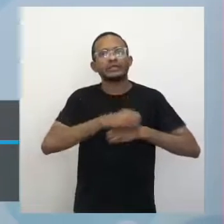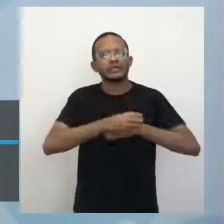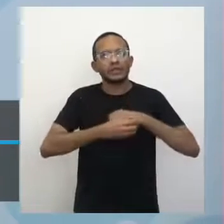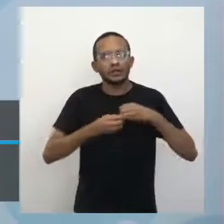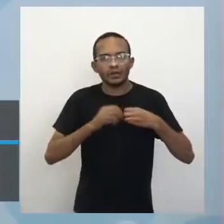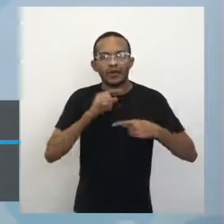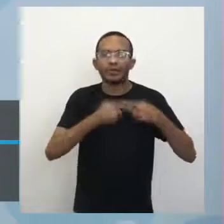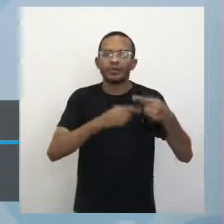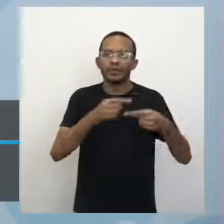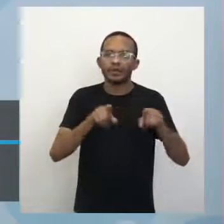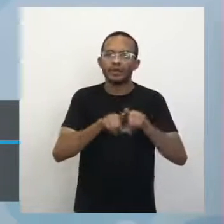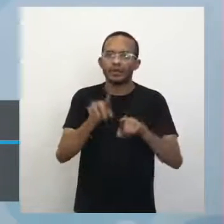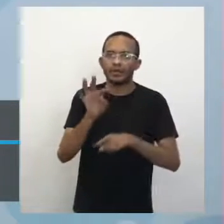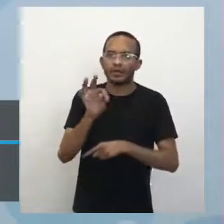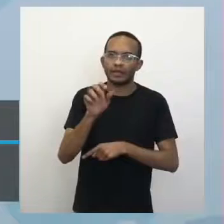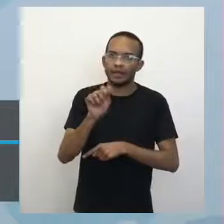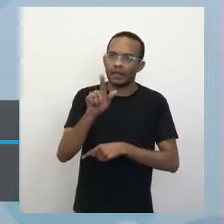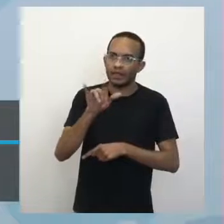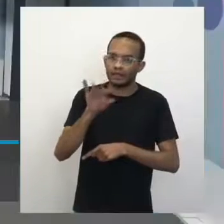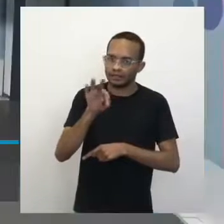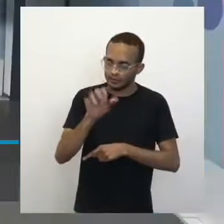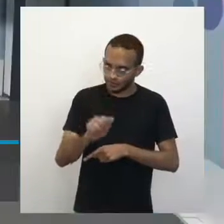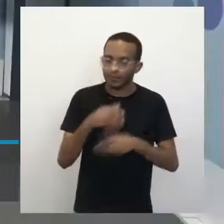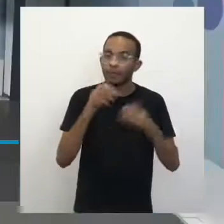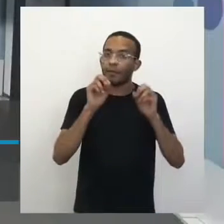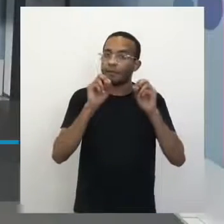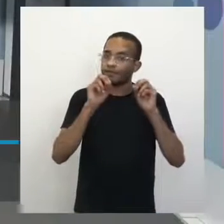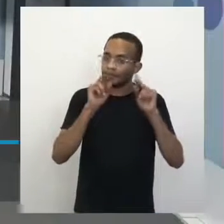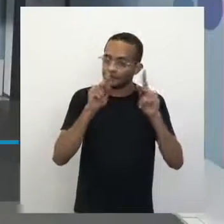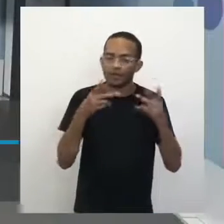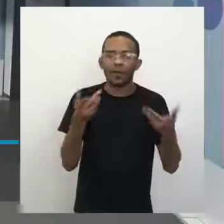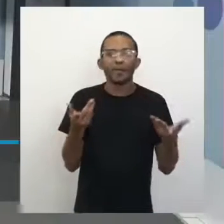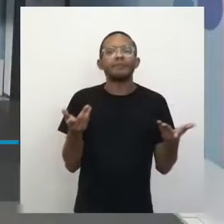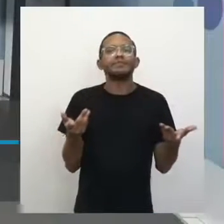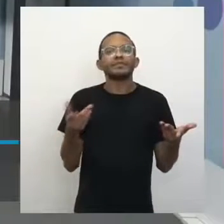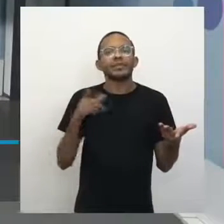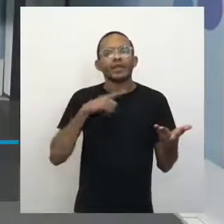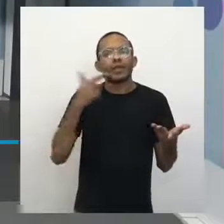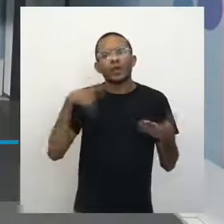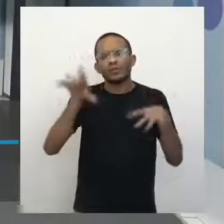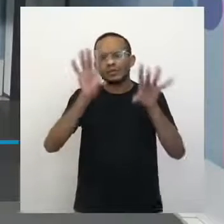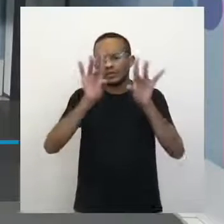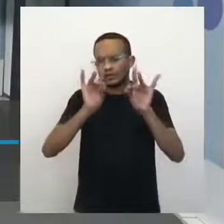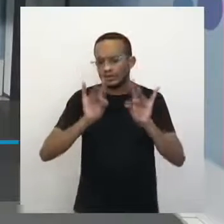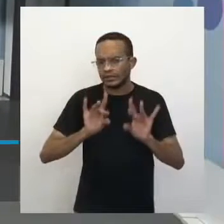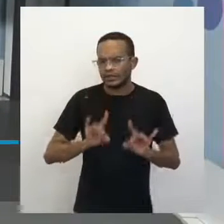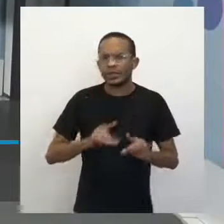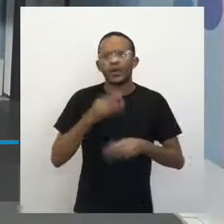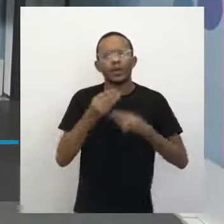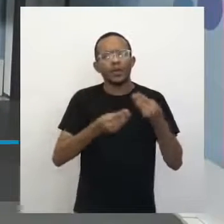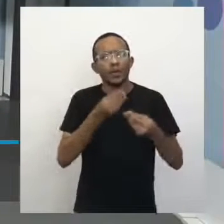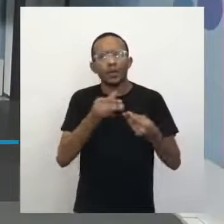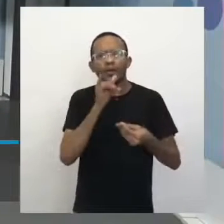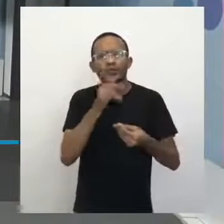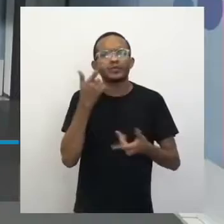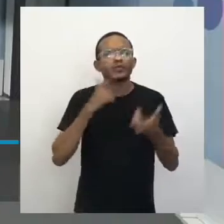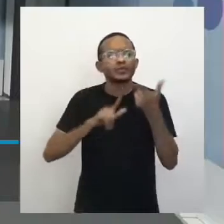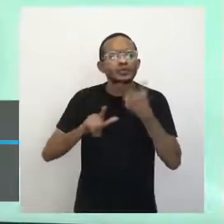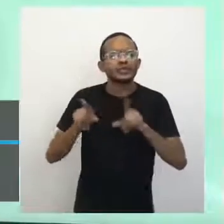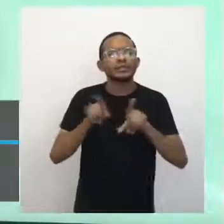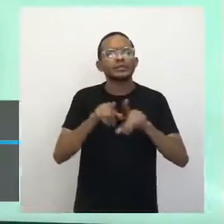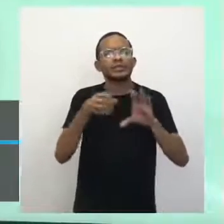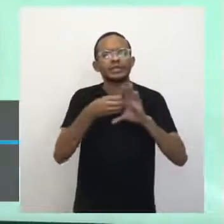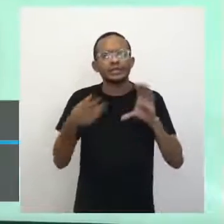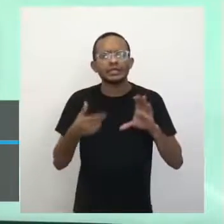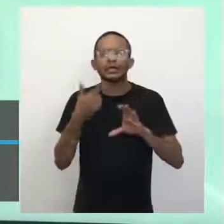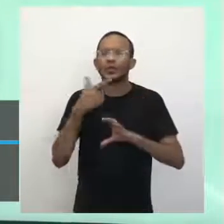também. Muito bem. Então, gente, ó, a gente vai ter mais detalhes ainda sobre como é que se herda algumas características